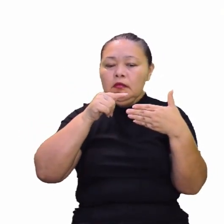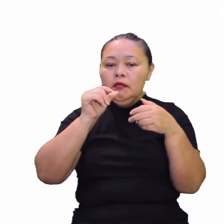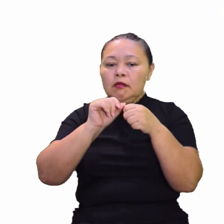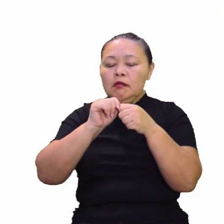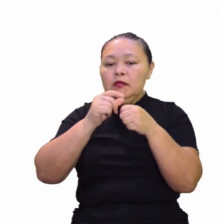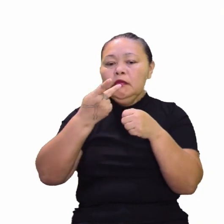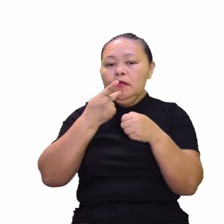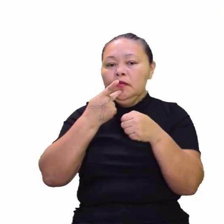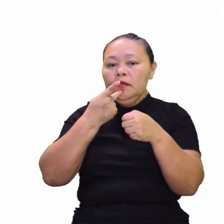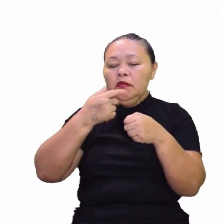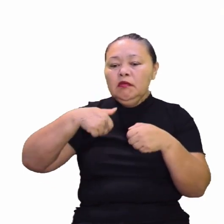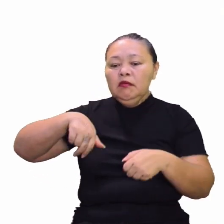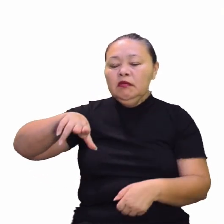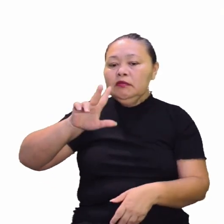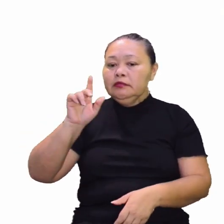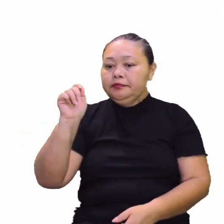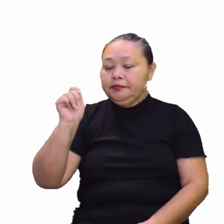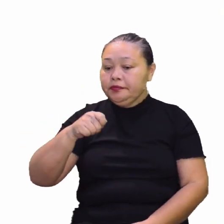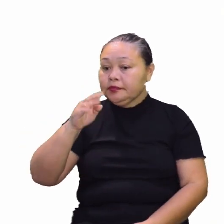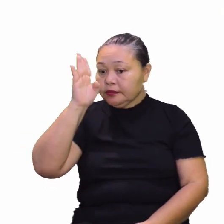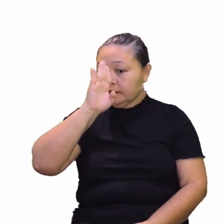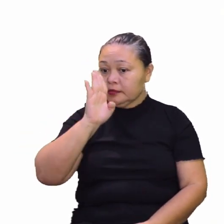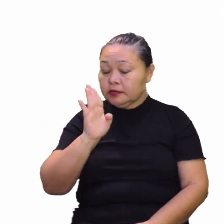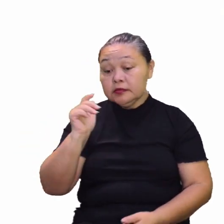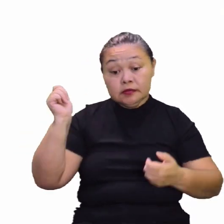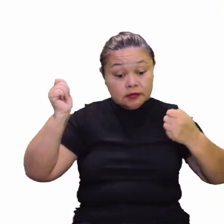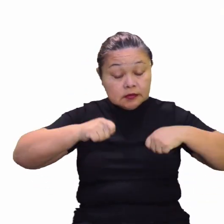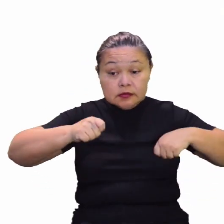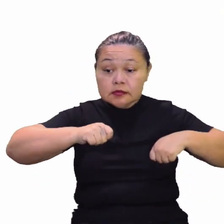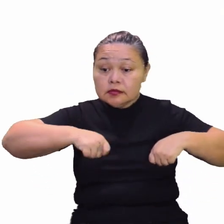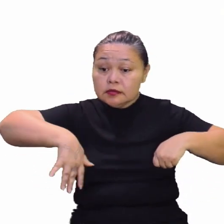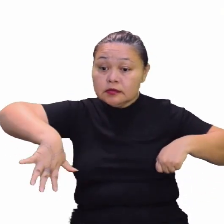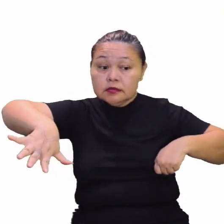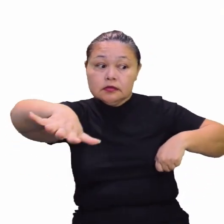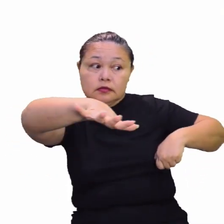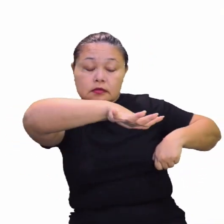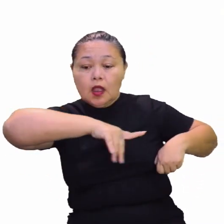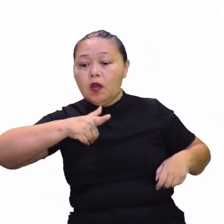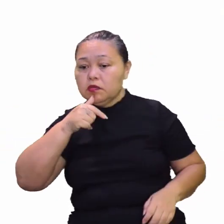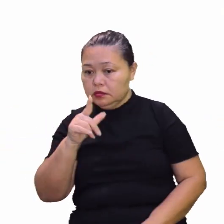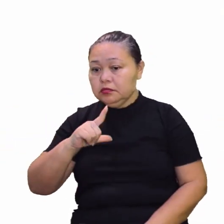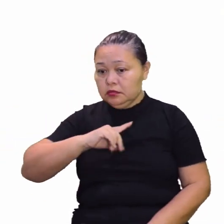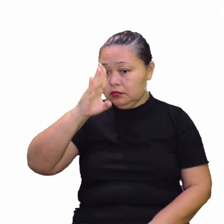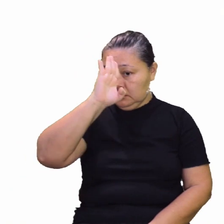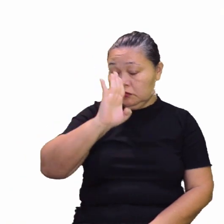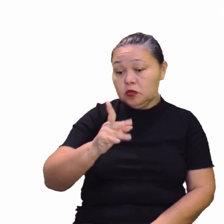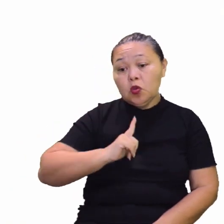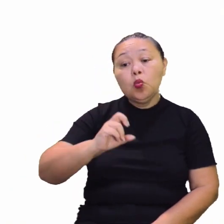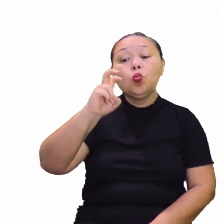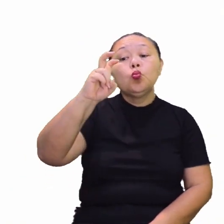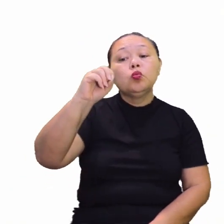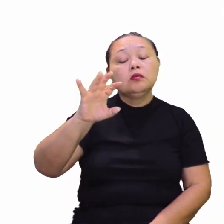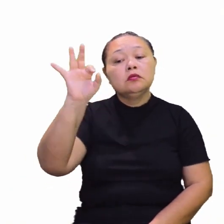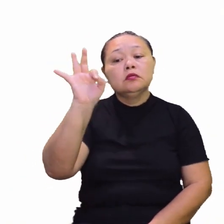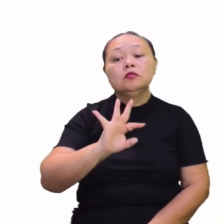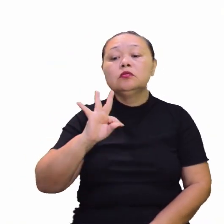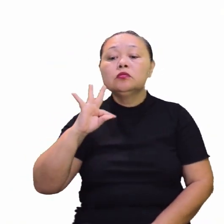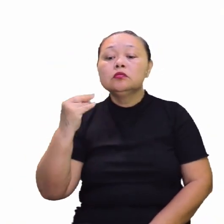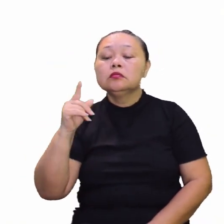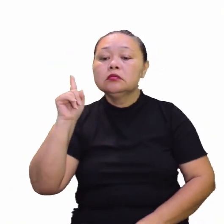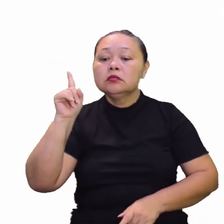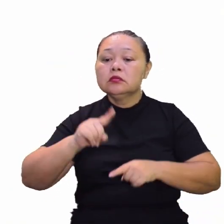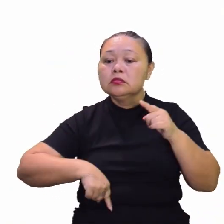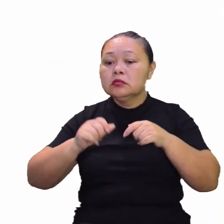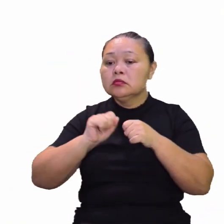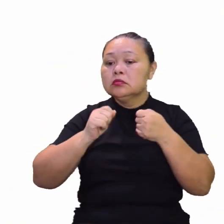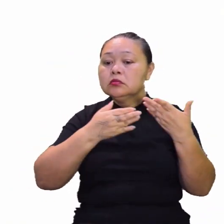Aquático, dizendo que, pelo menos no Brasil, pela capacidade hidrográfica que nós temos, 50% de tudo que é